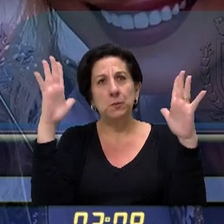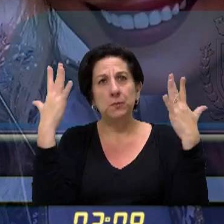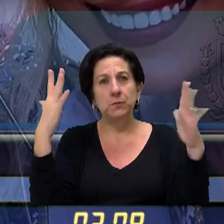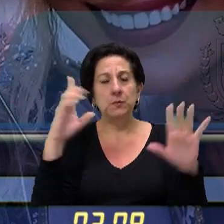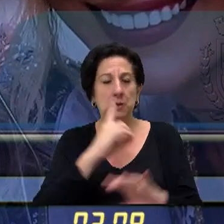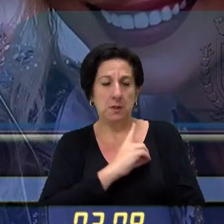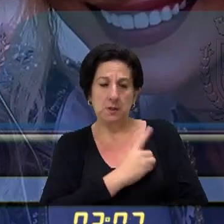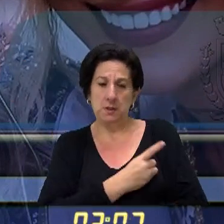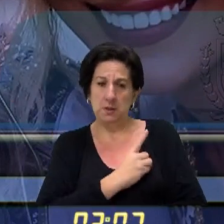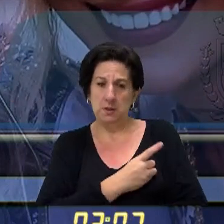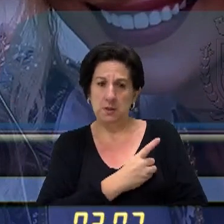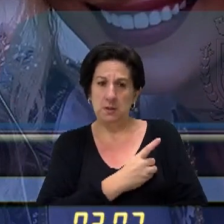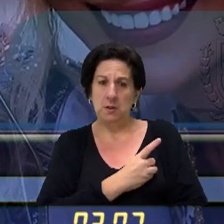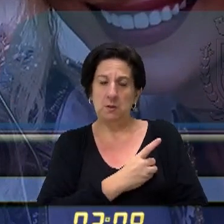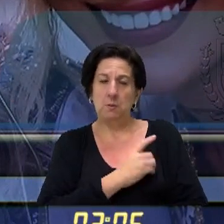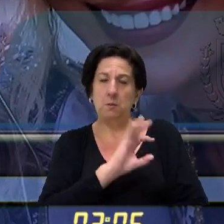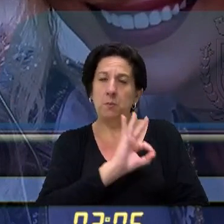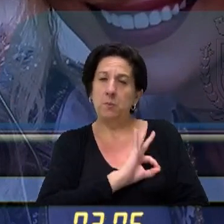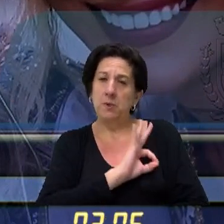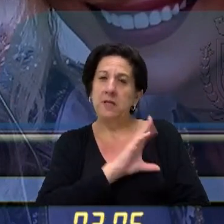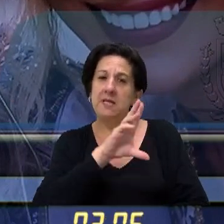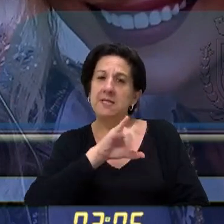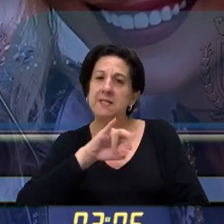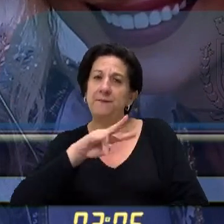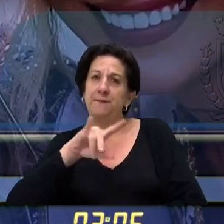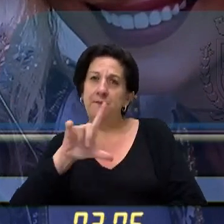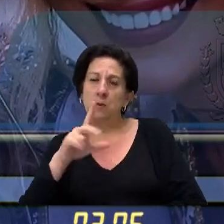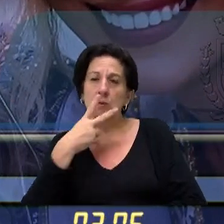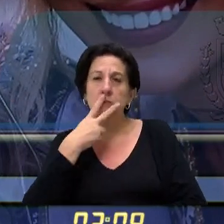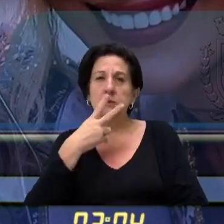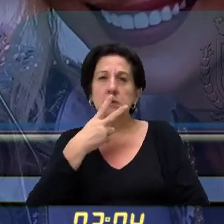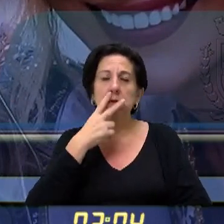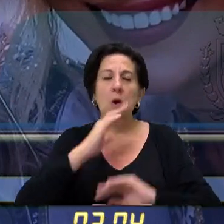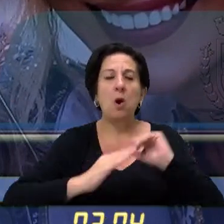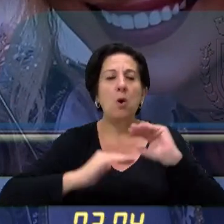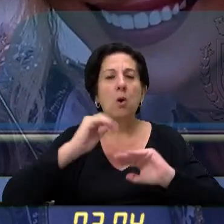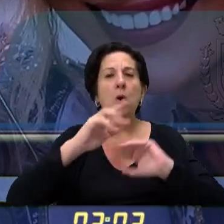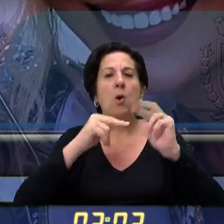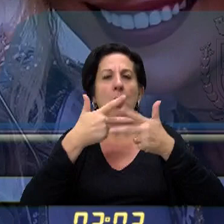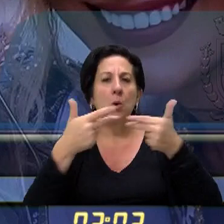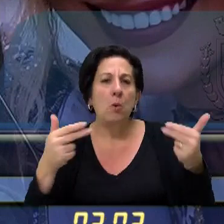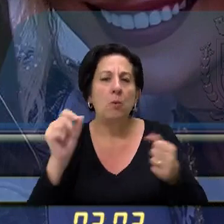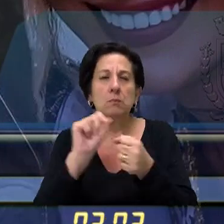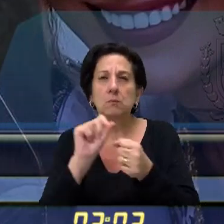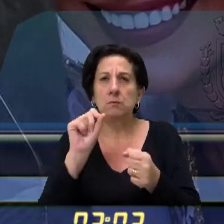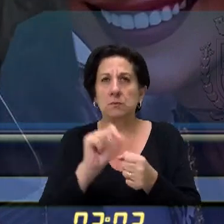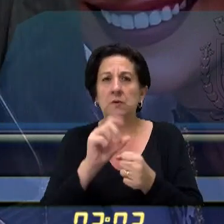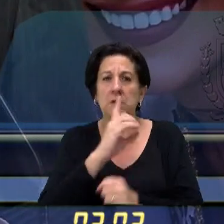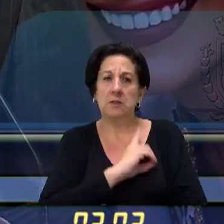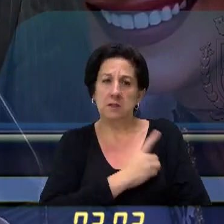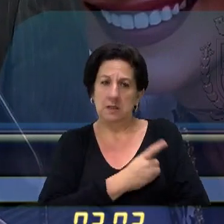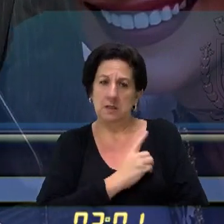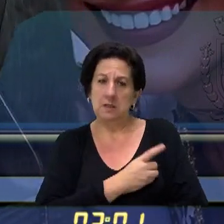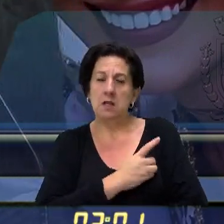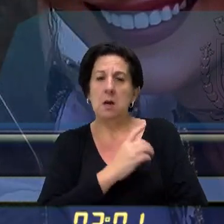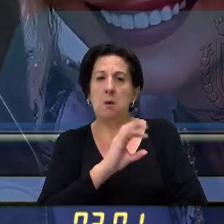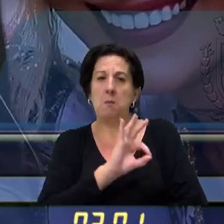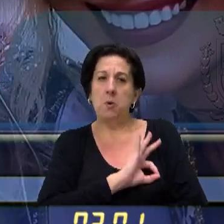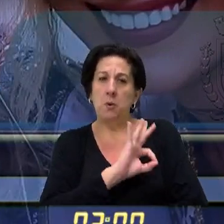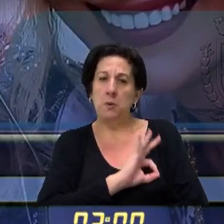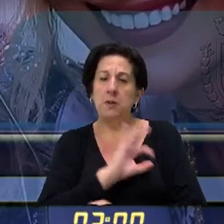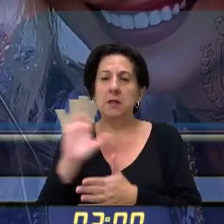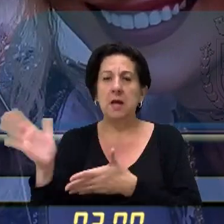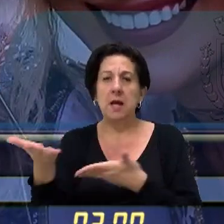à Delegacia de Polícia Civil de Santa Cruz do Sul pelas obras realizadas na Delegacia de Polícia de